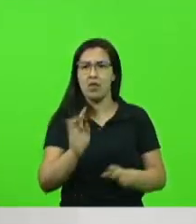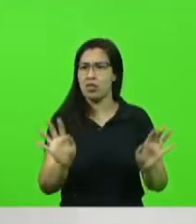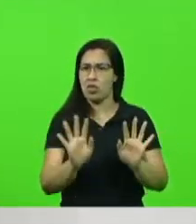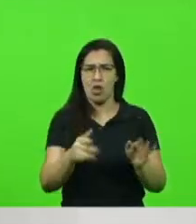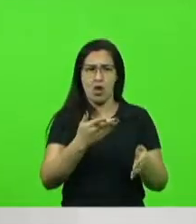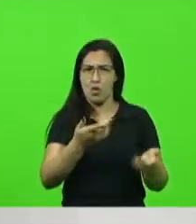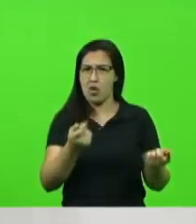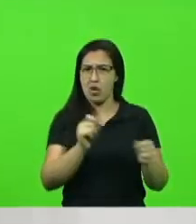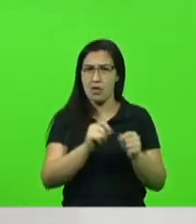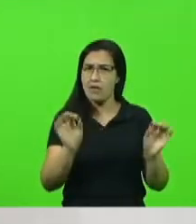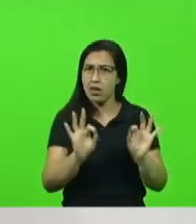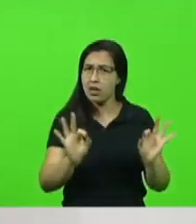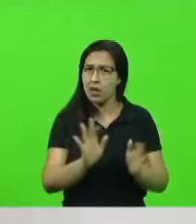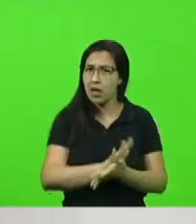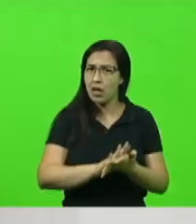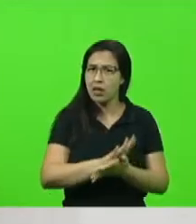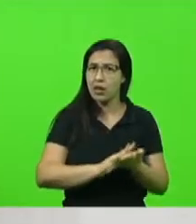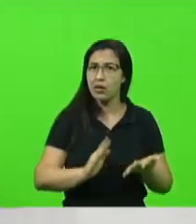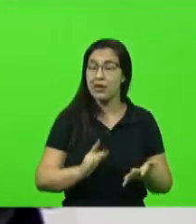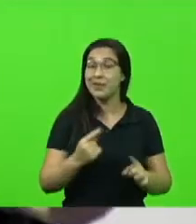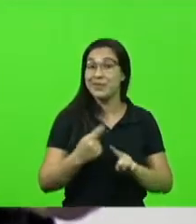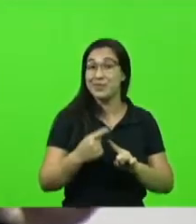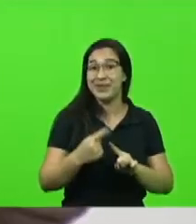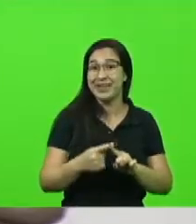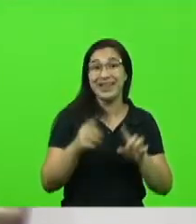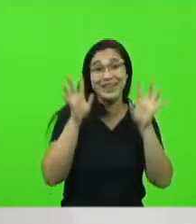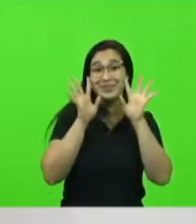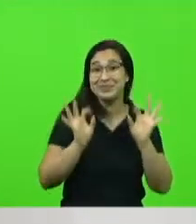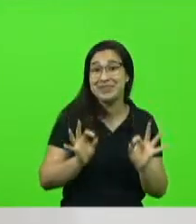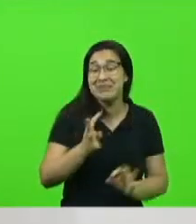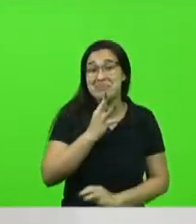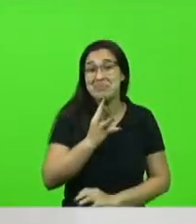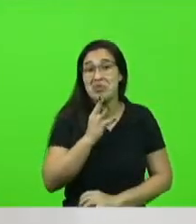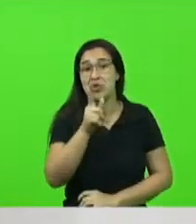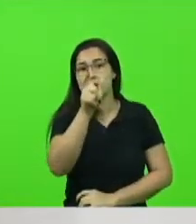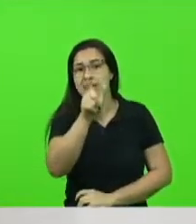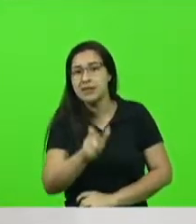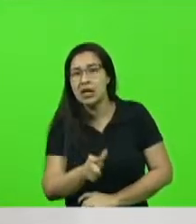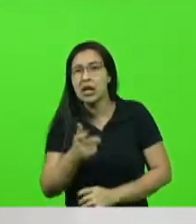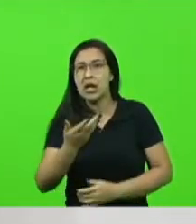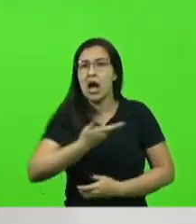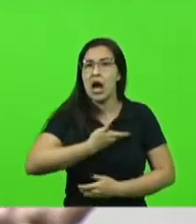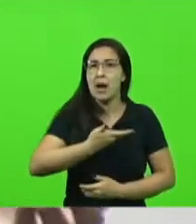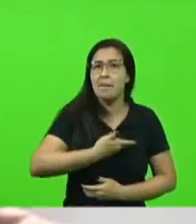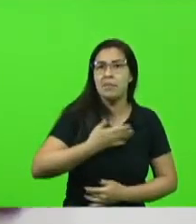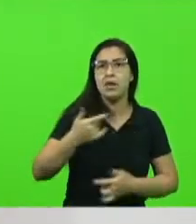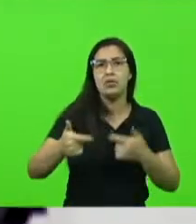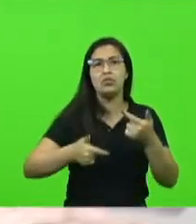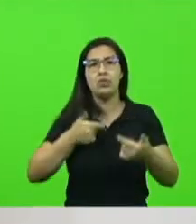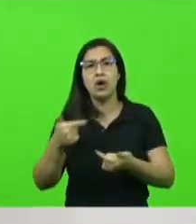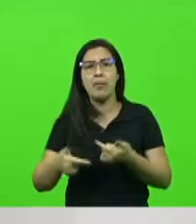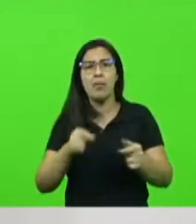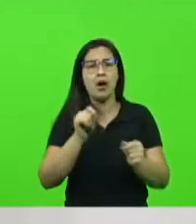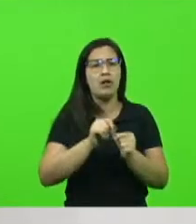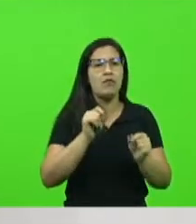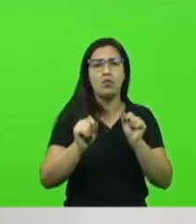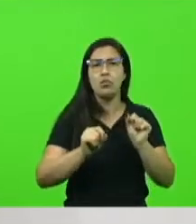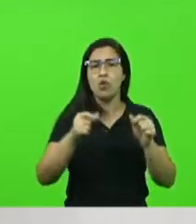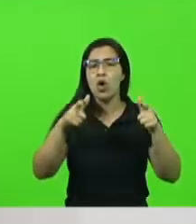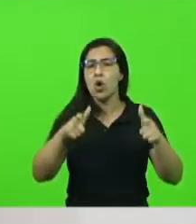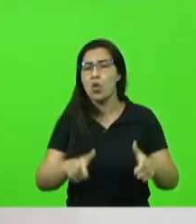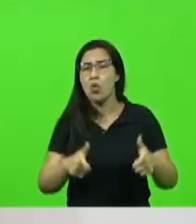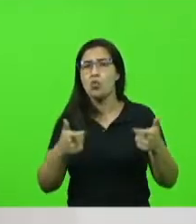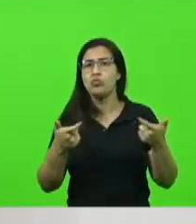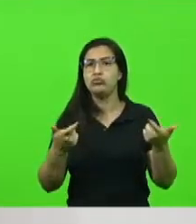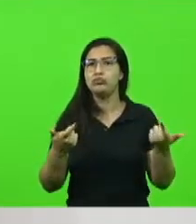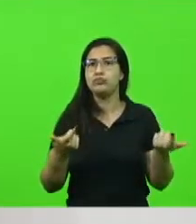quê? Porque as pessoas não estavam acompanhando as amizades, o trabalho, a vida, o dia a dia dos seus